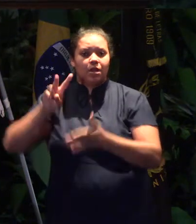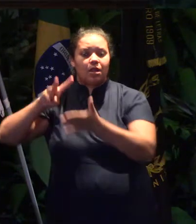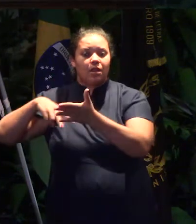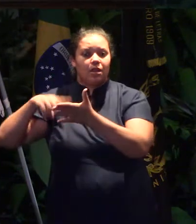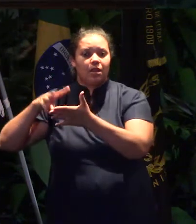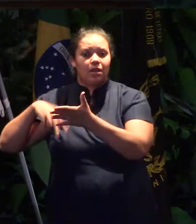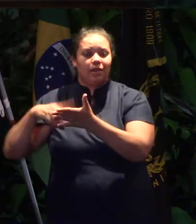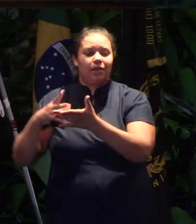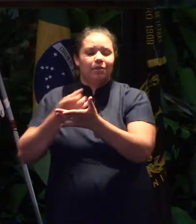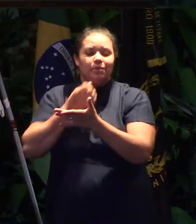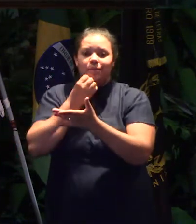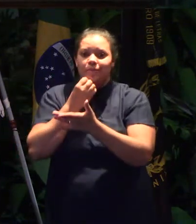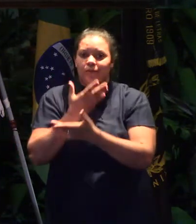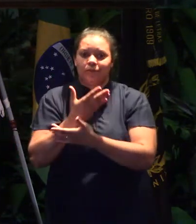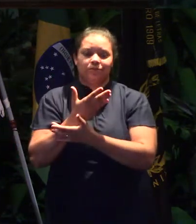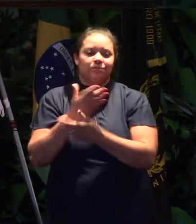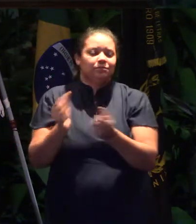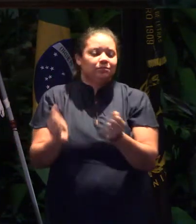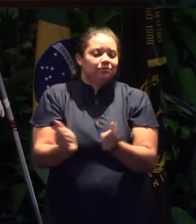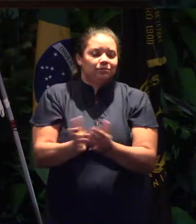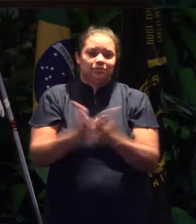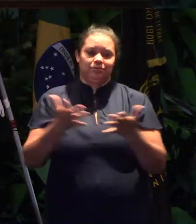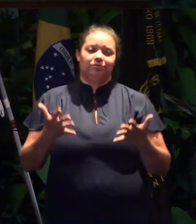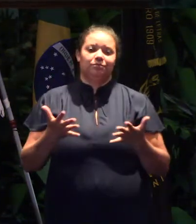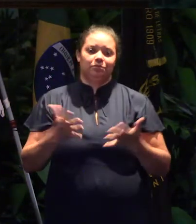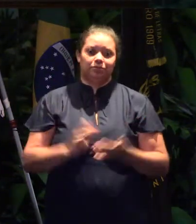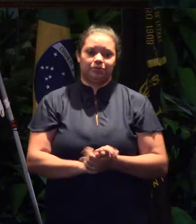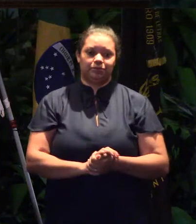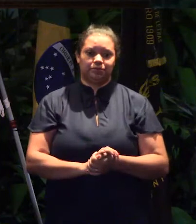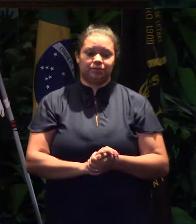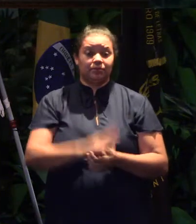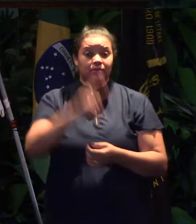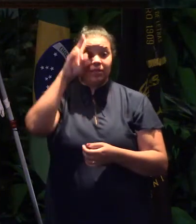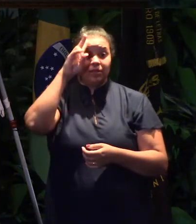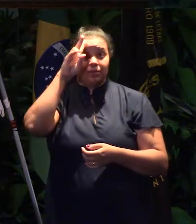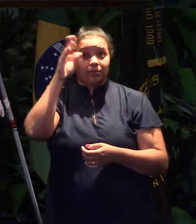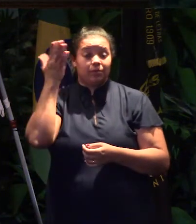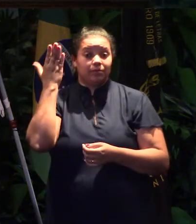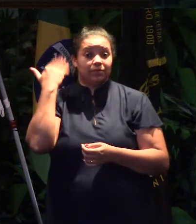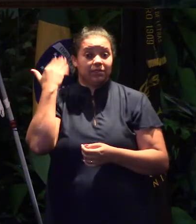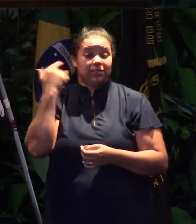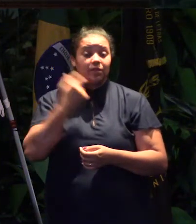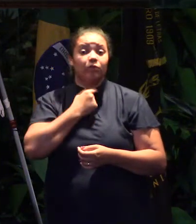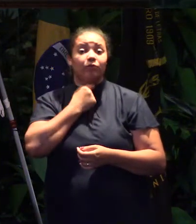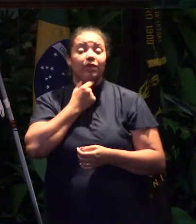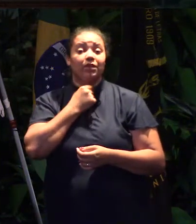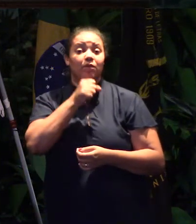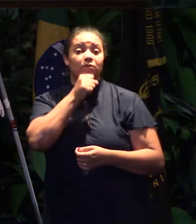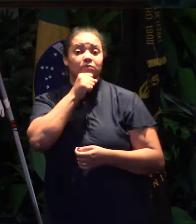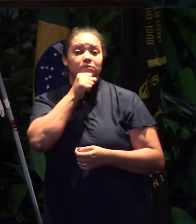que já me proporcionou muitos momentos maravilhosos. Lembro com carinho da voz de minha avó